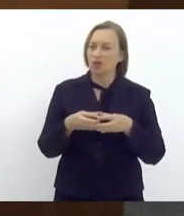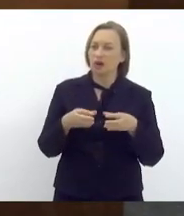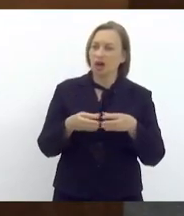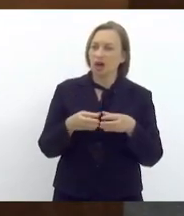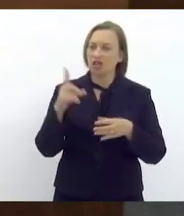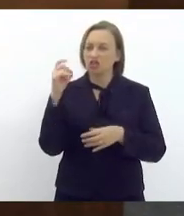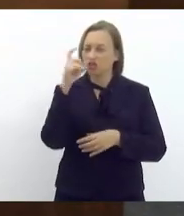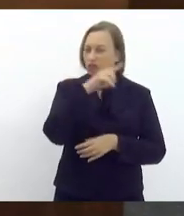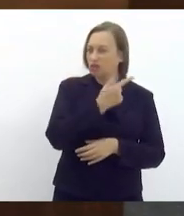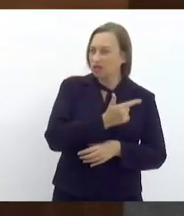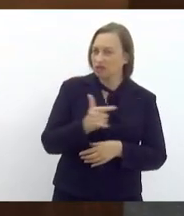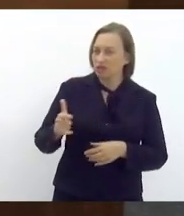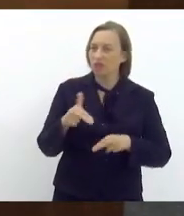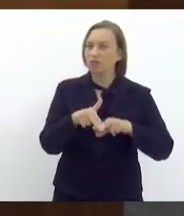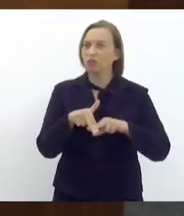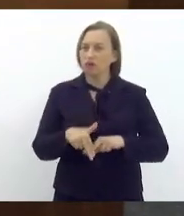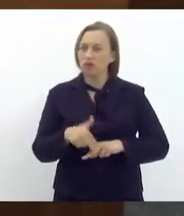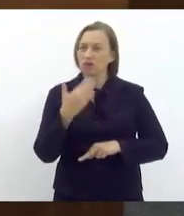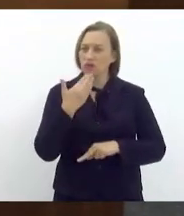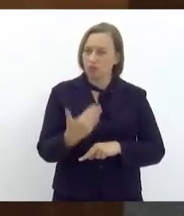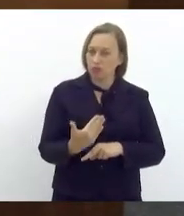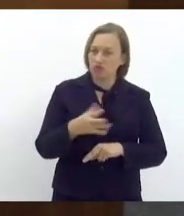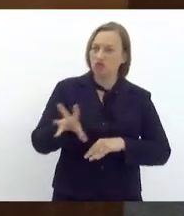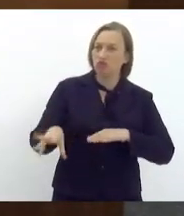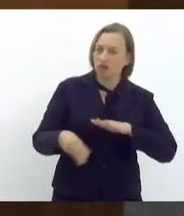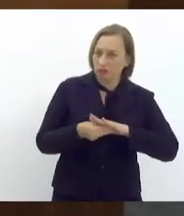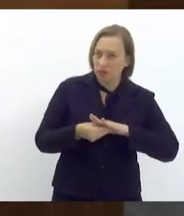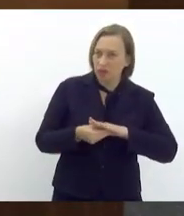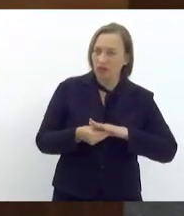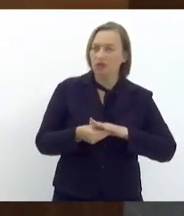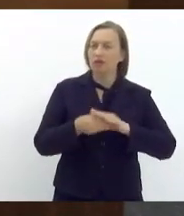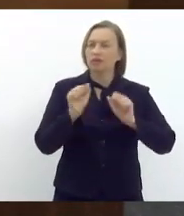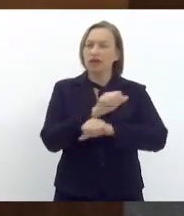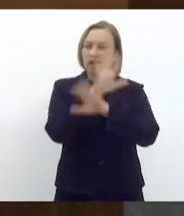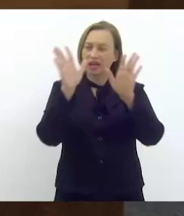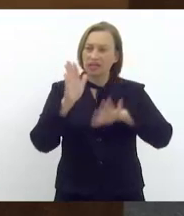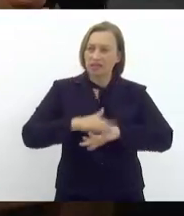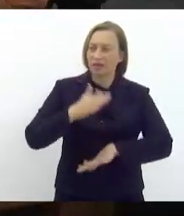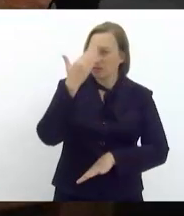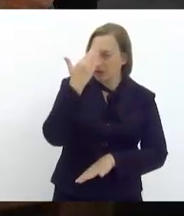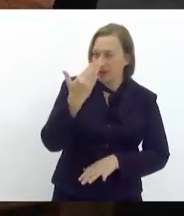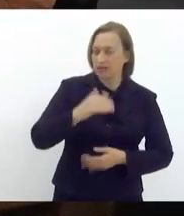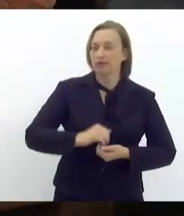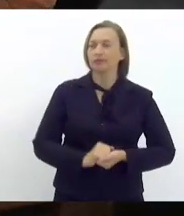dificuldade nenhuma e por isso que eu fiz essa emenda para dar maior transparência obrigado